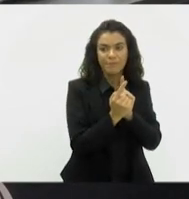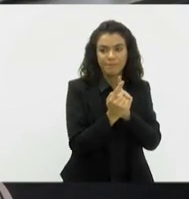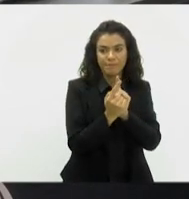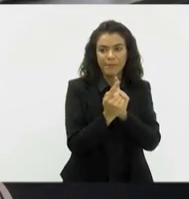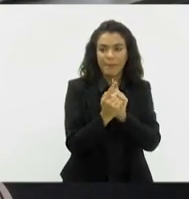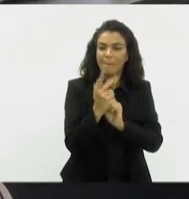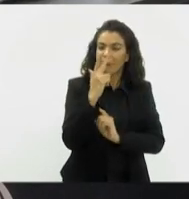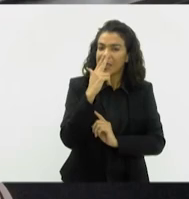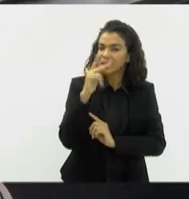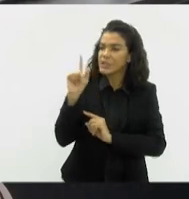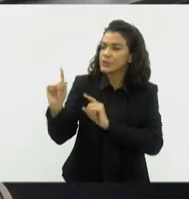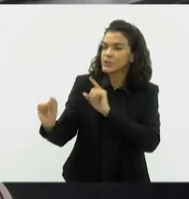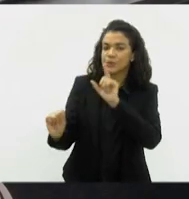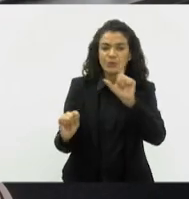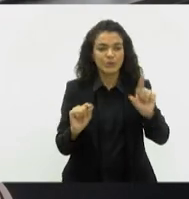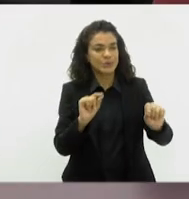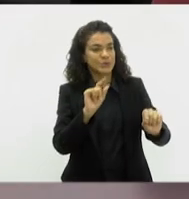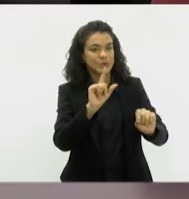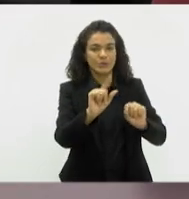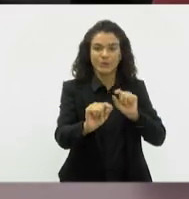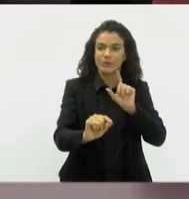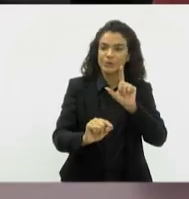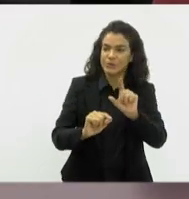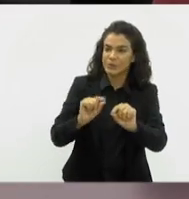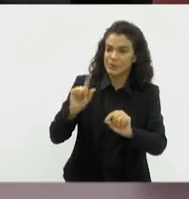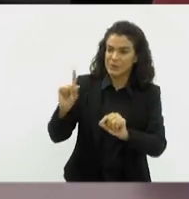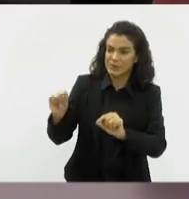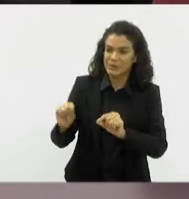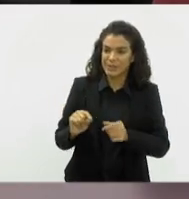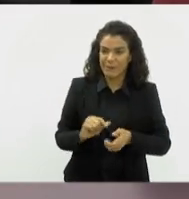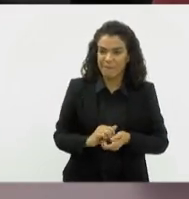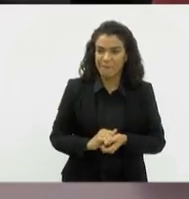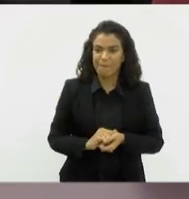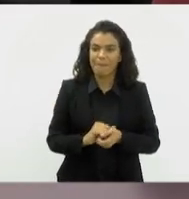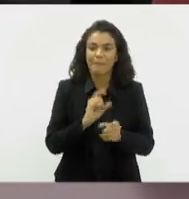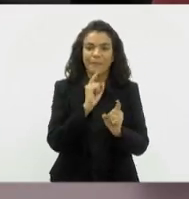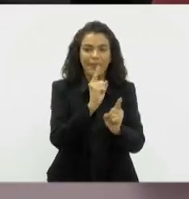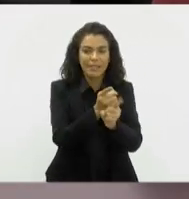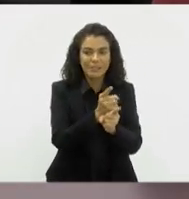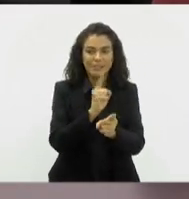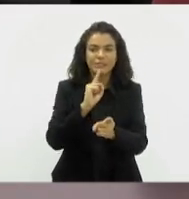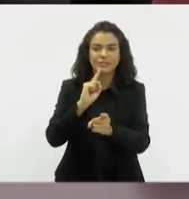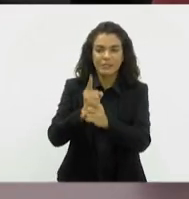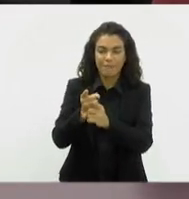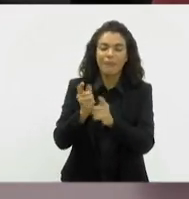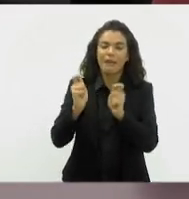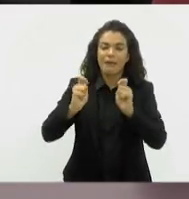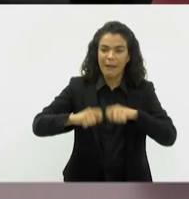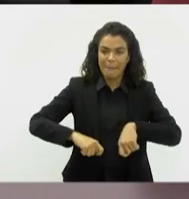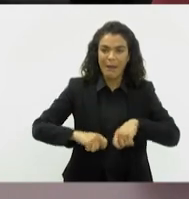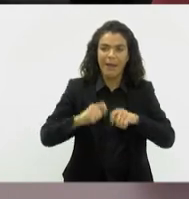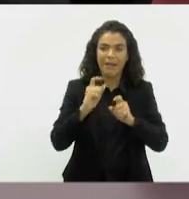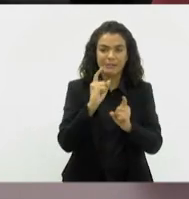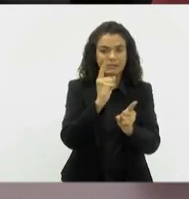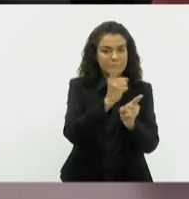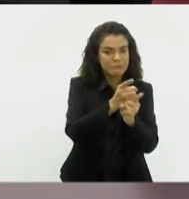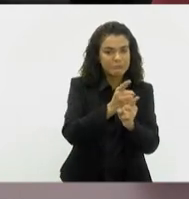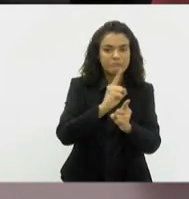gente está escolhendo profissionais para atender... Não, identifica os problemas, identifica, é capaz, doutora, de criar os diagnóstico.